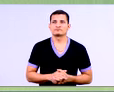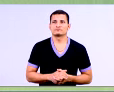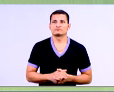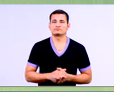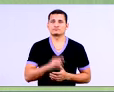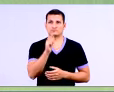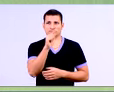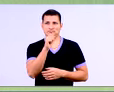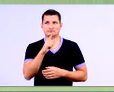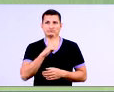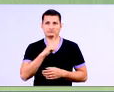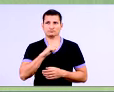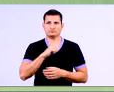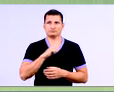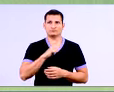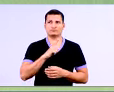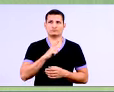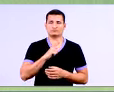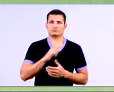Aqui nós temos